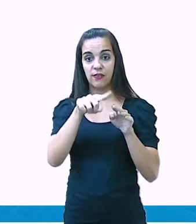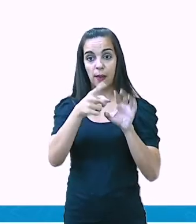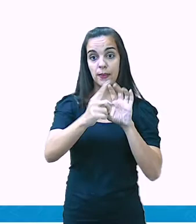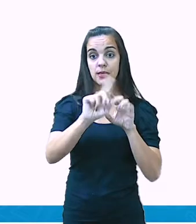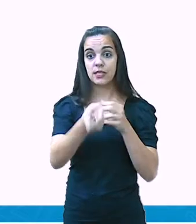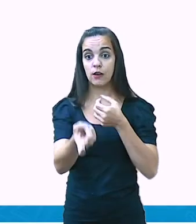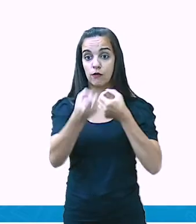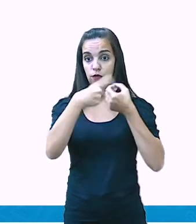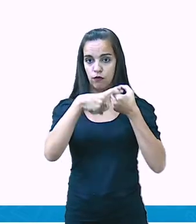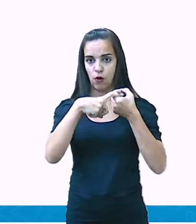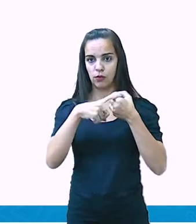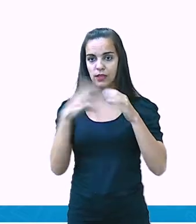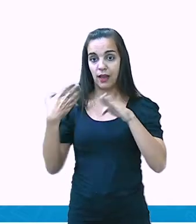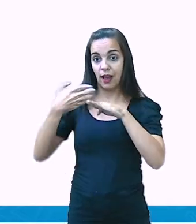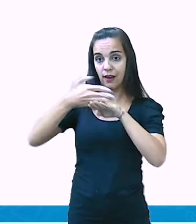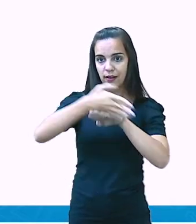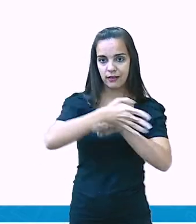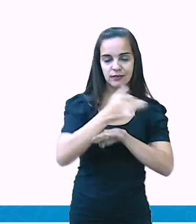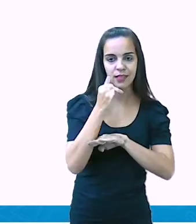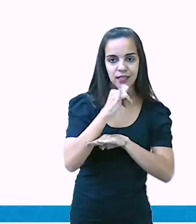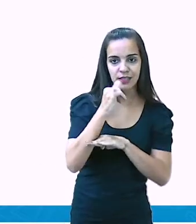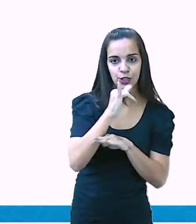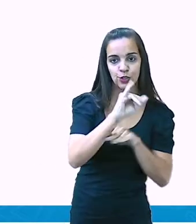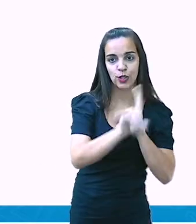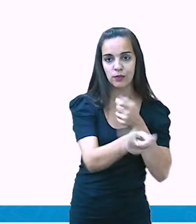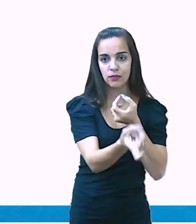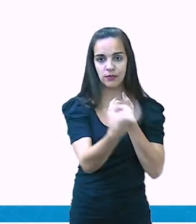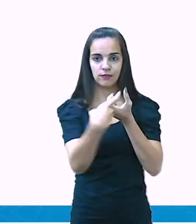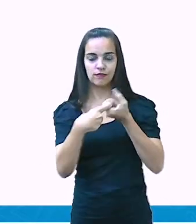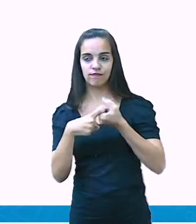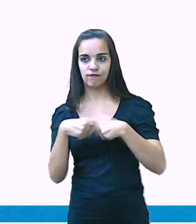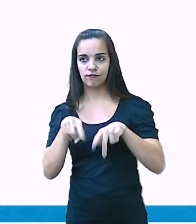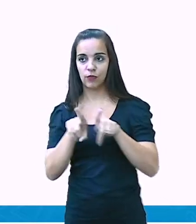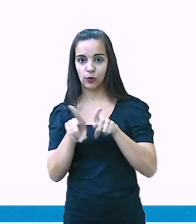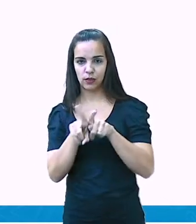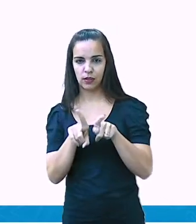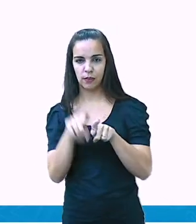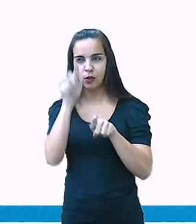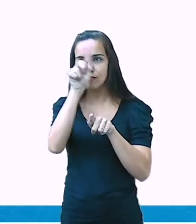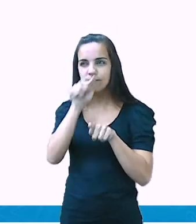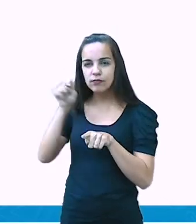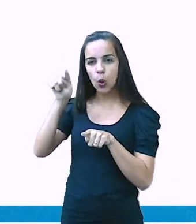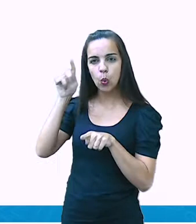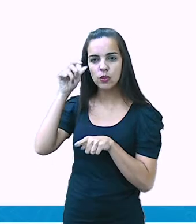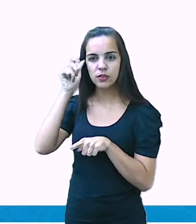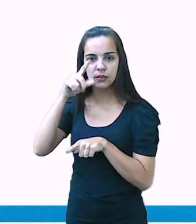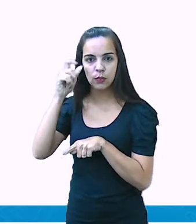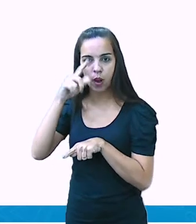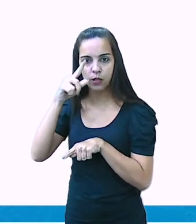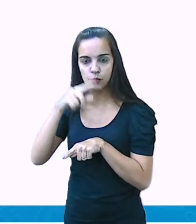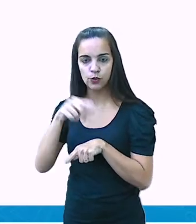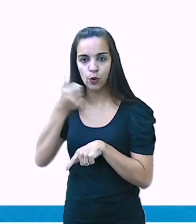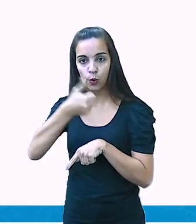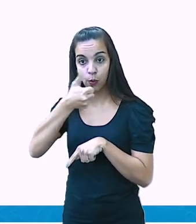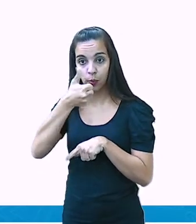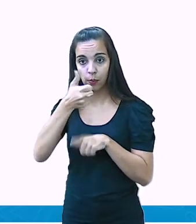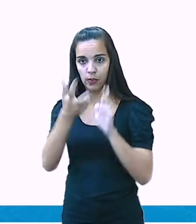Ele salta para um nível mais externo. É o que vai